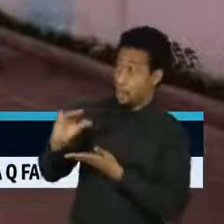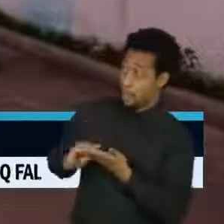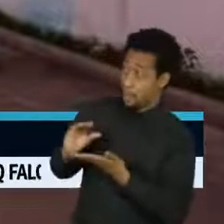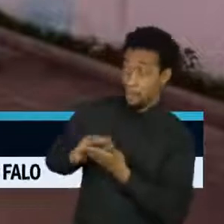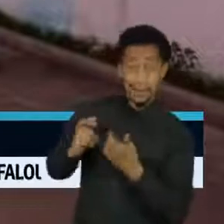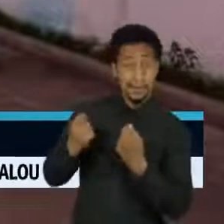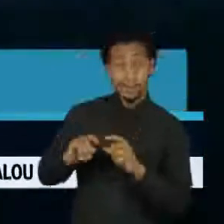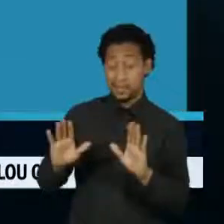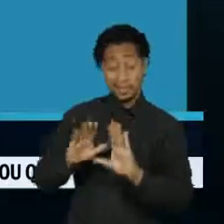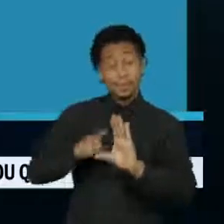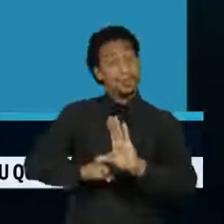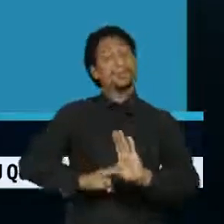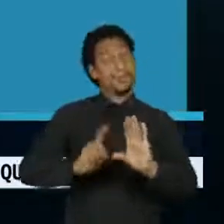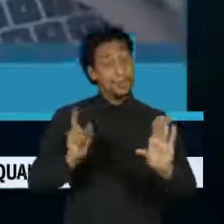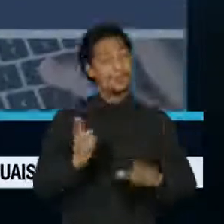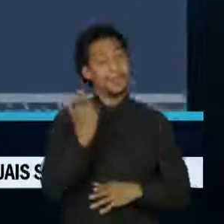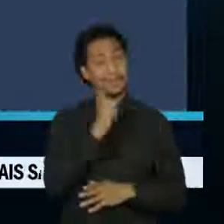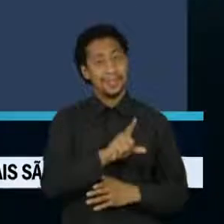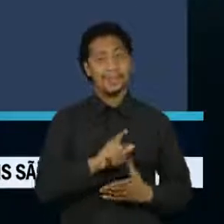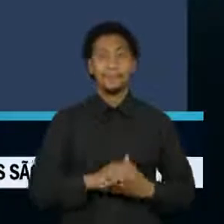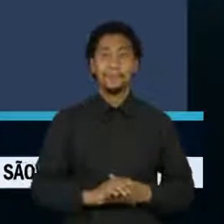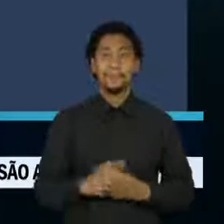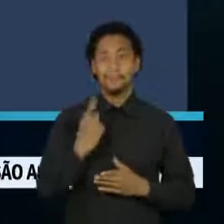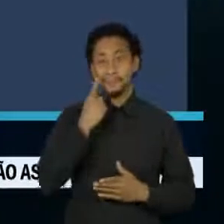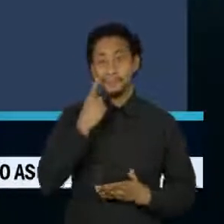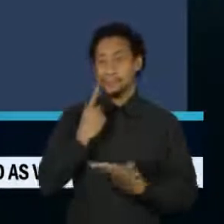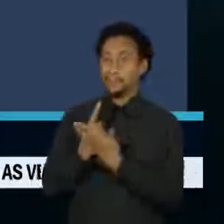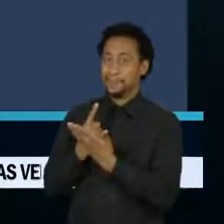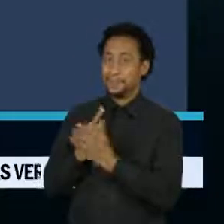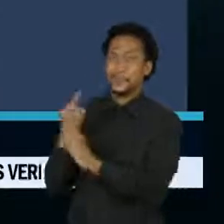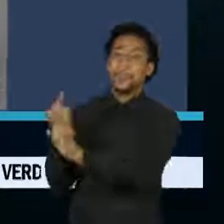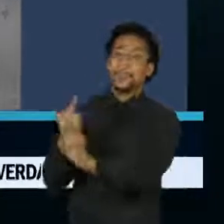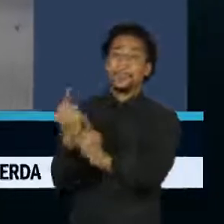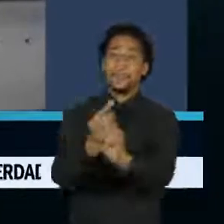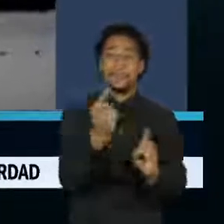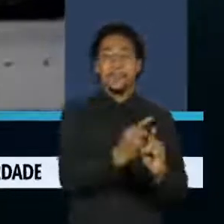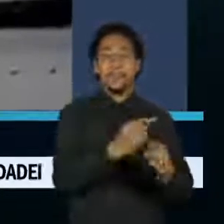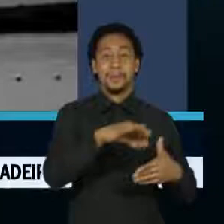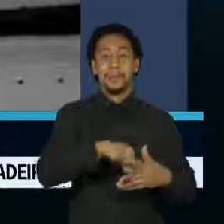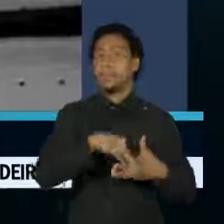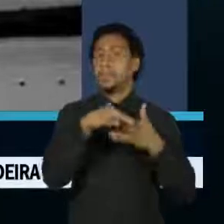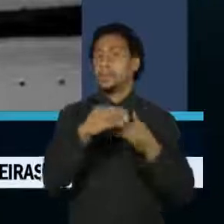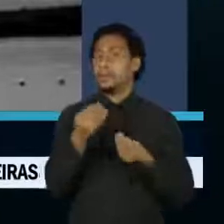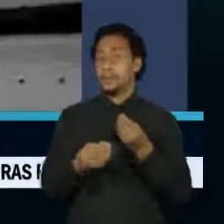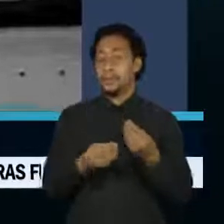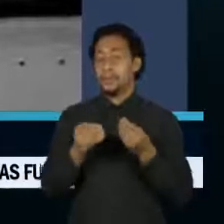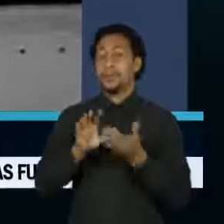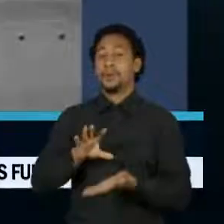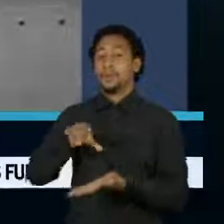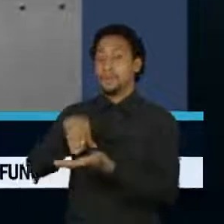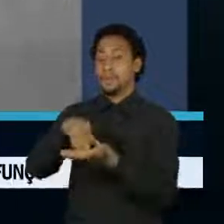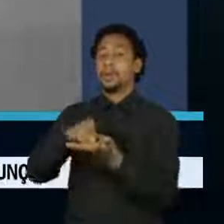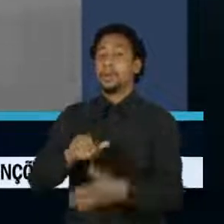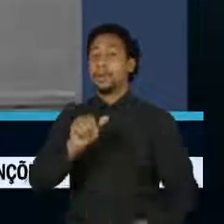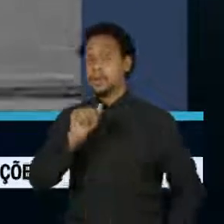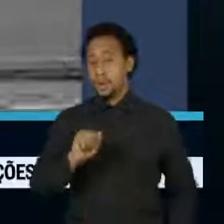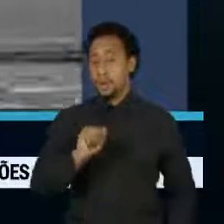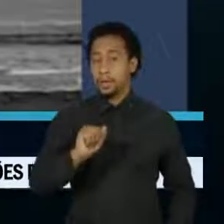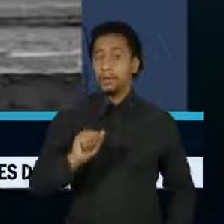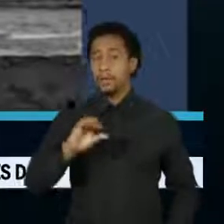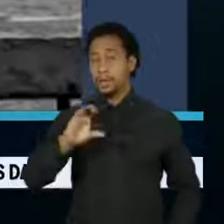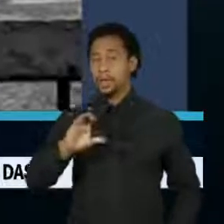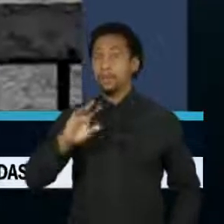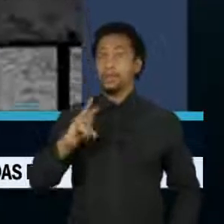de governos. A descoberta dessas lideranças foi da organização Axoca, entidade voltada